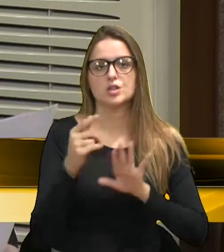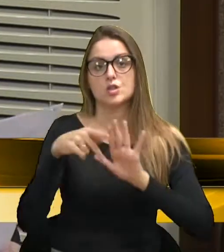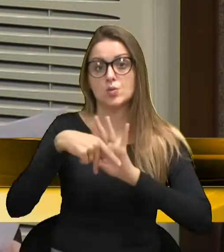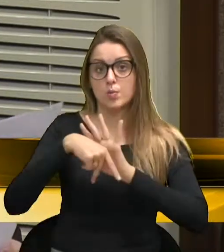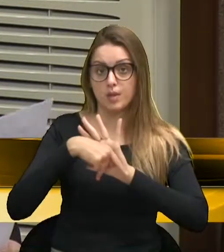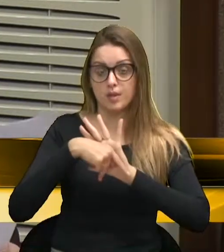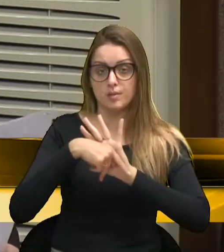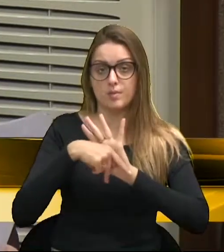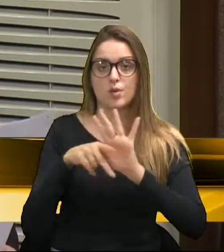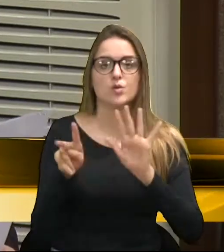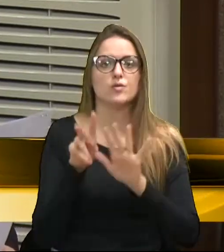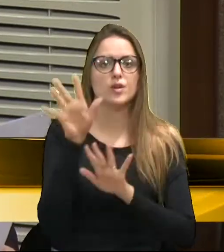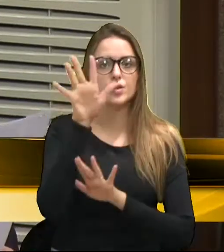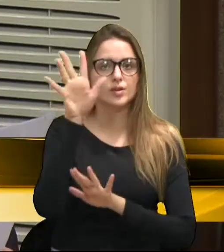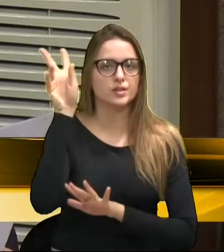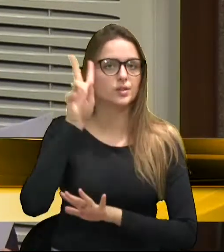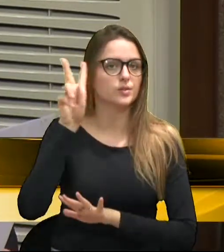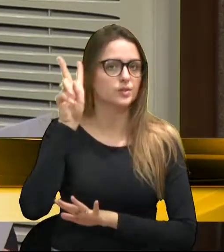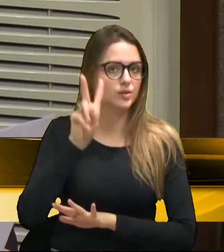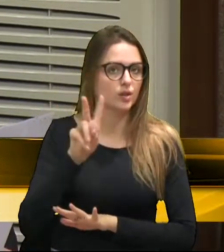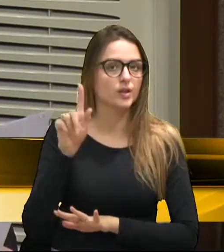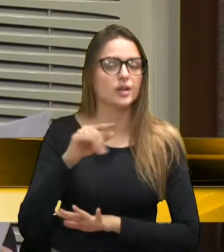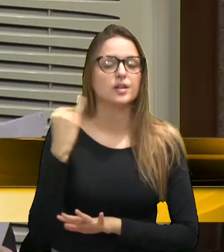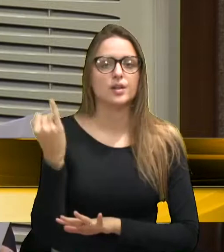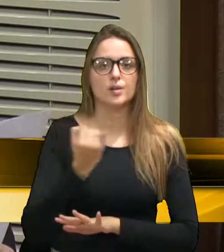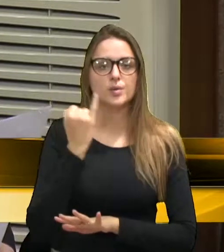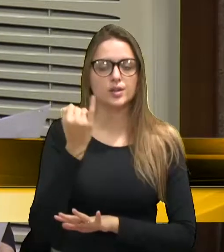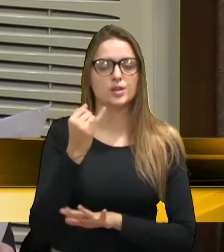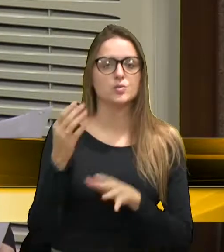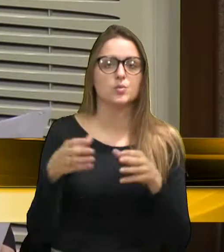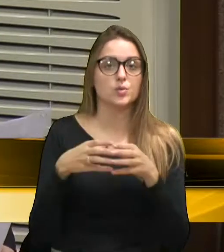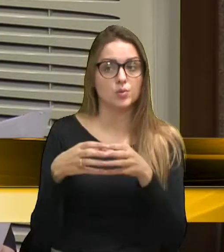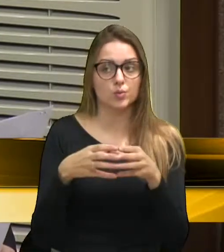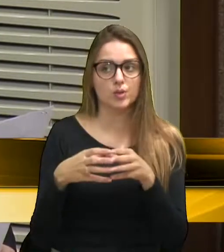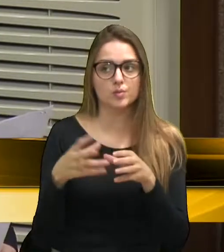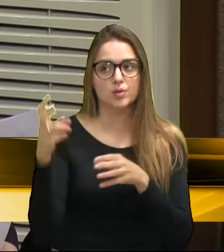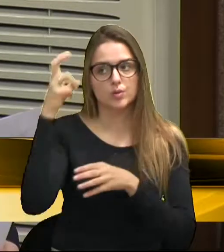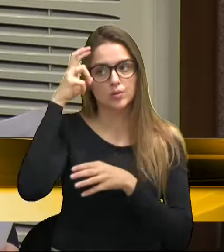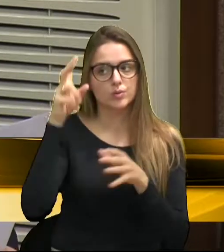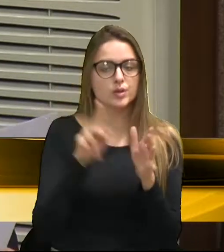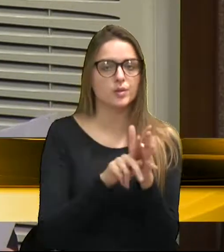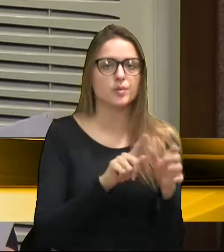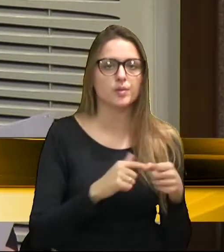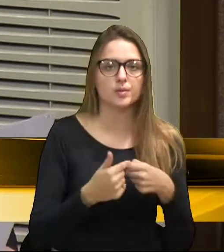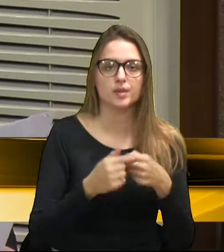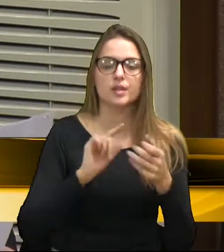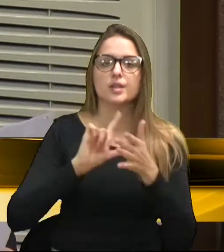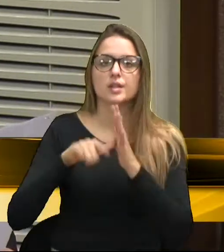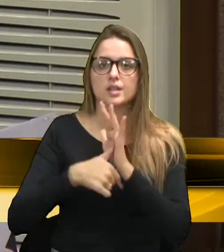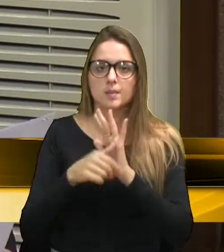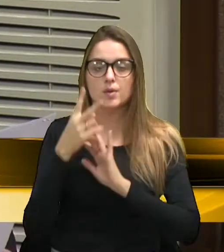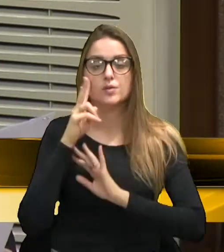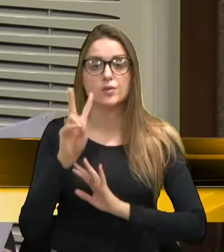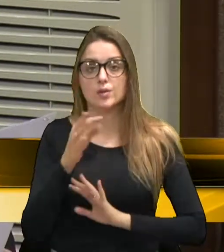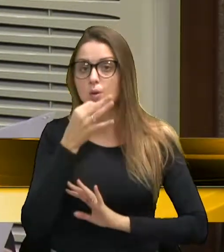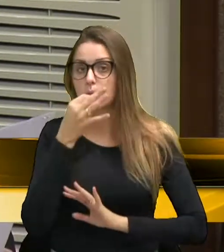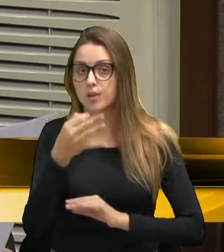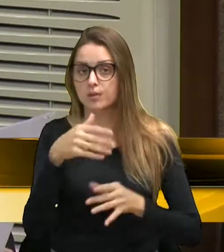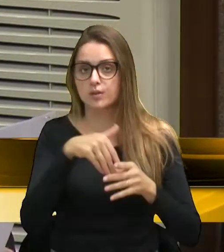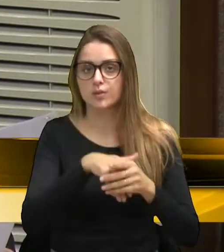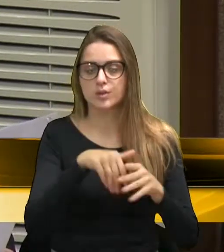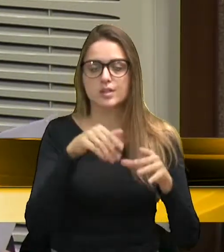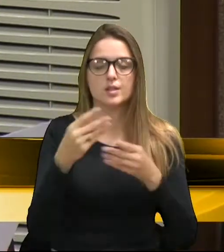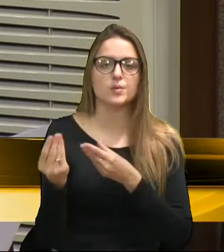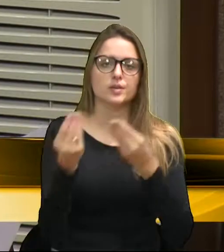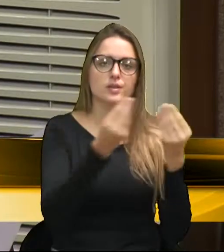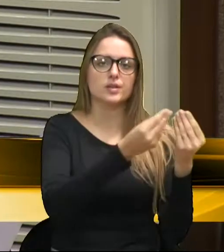histórico, considerando a importância para o turismo e cultura da cidade, requer que, após ouvido o plenário desta Casa, seja encaminhado ao Poder